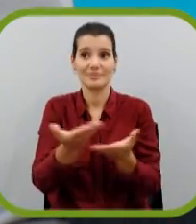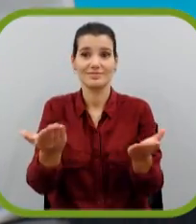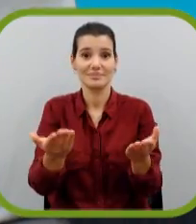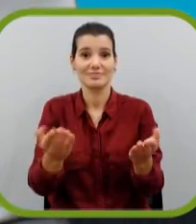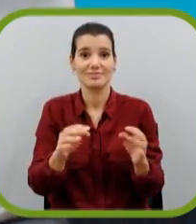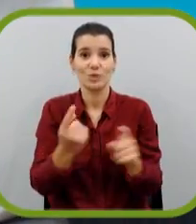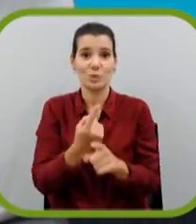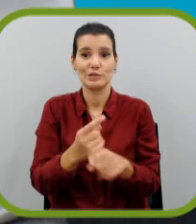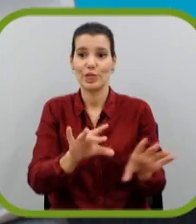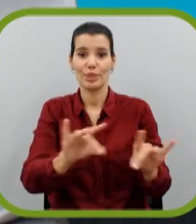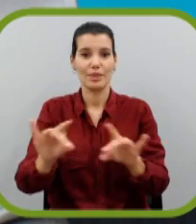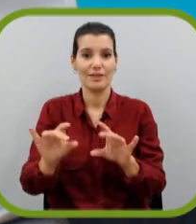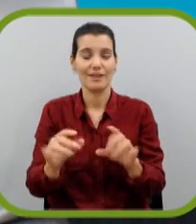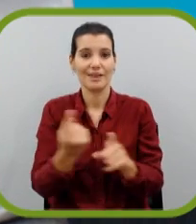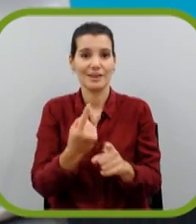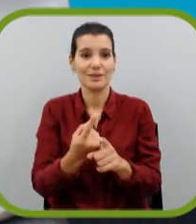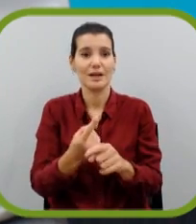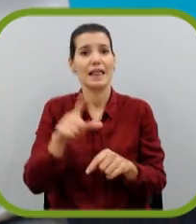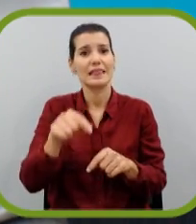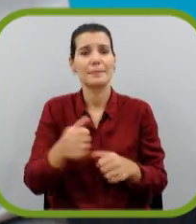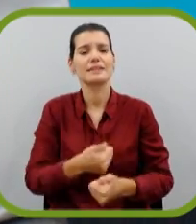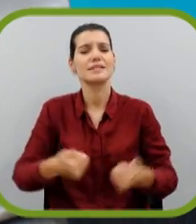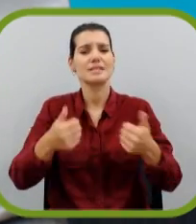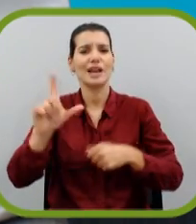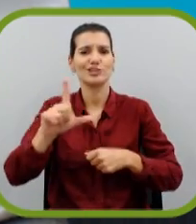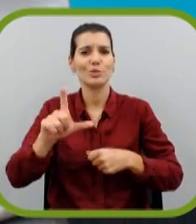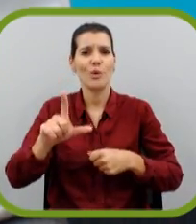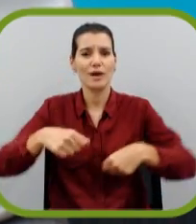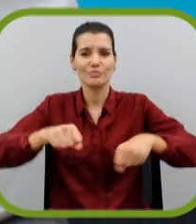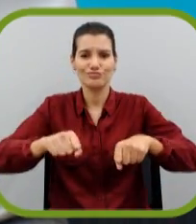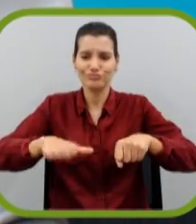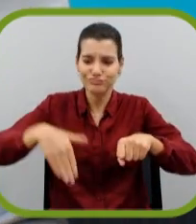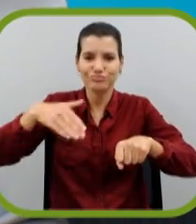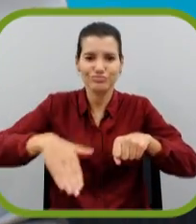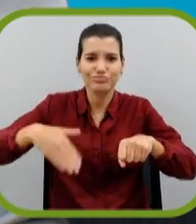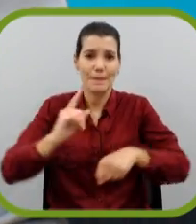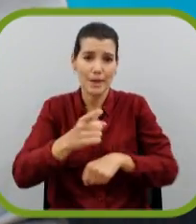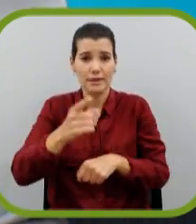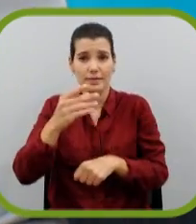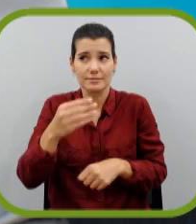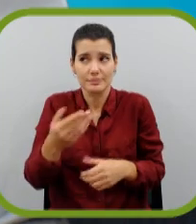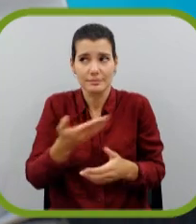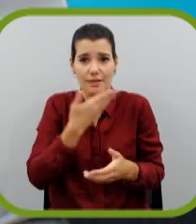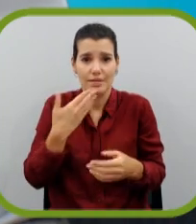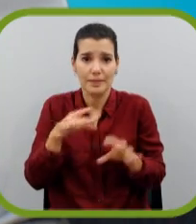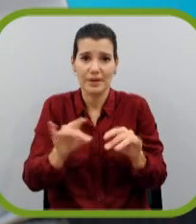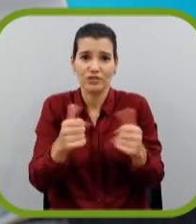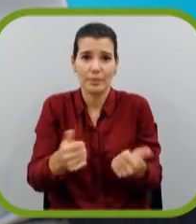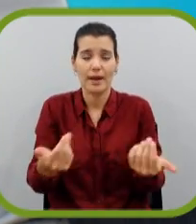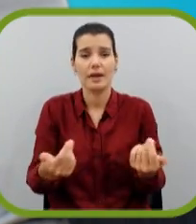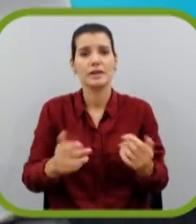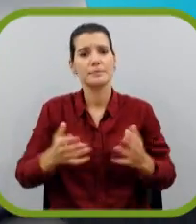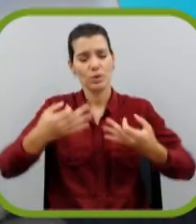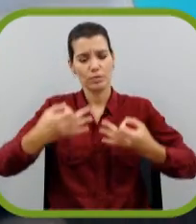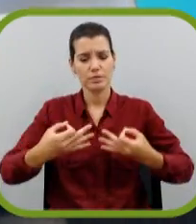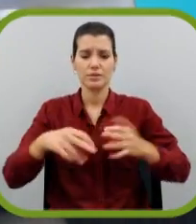espaço virtual, como é importante para a juventude usar adequadamente as trotinetes na cidade de Lisboa, é perceberem que tem que